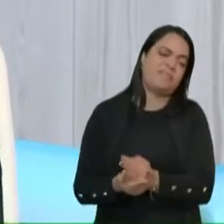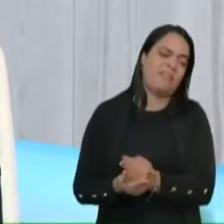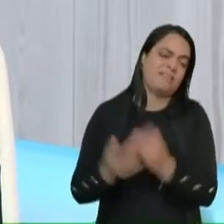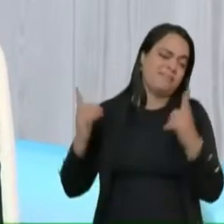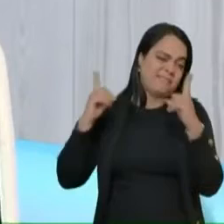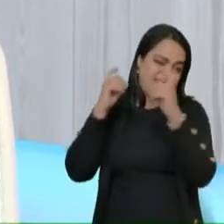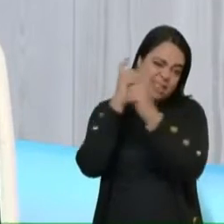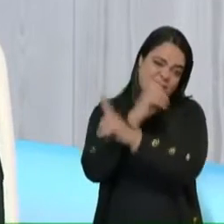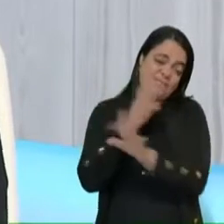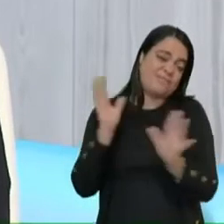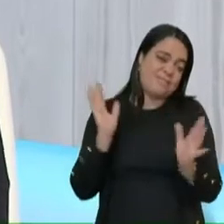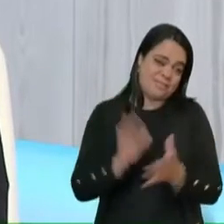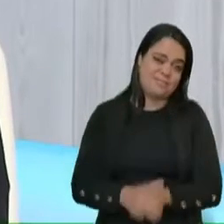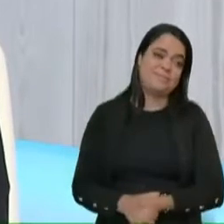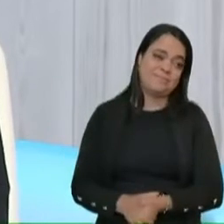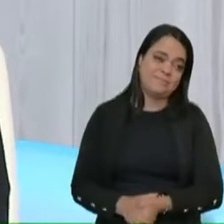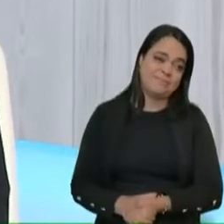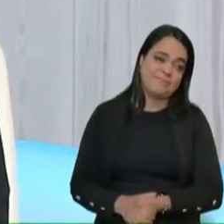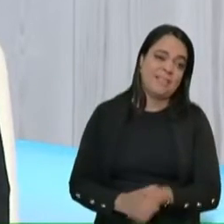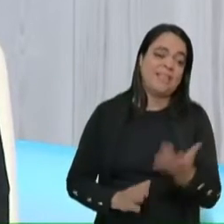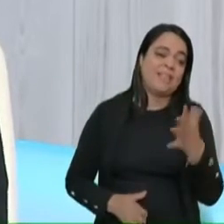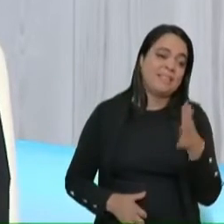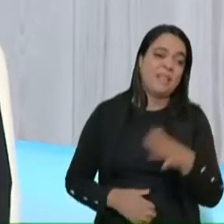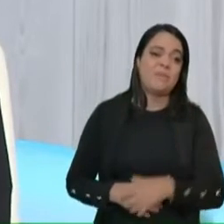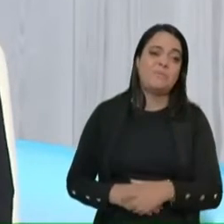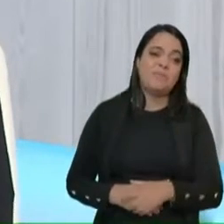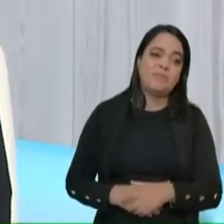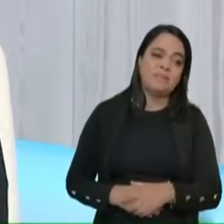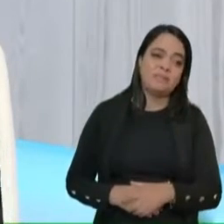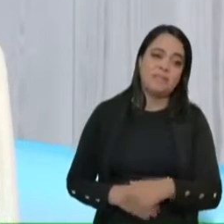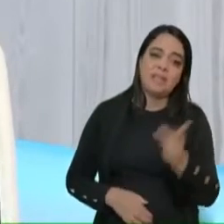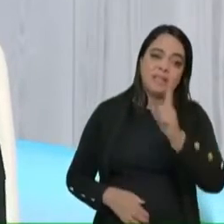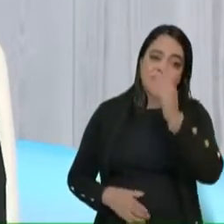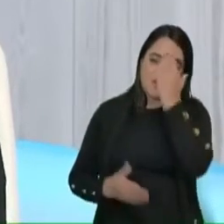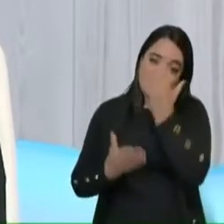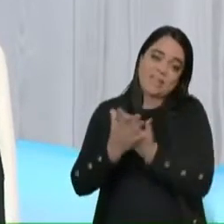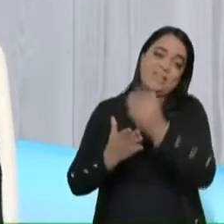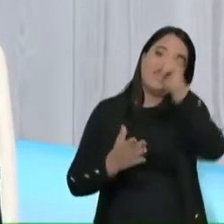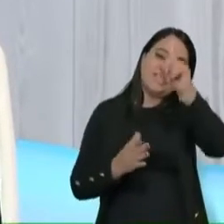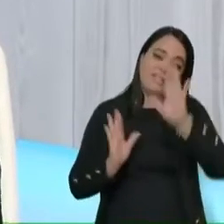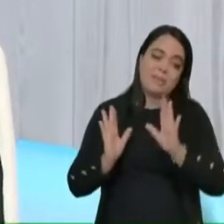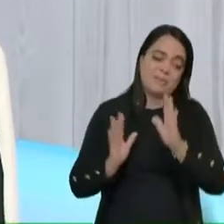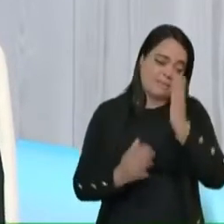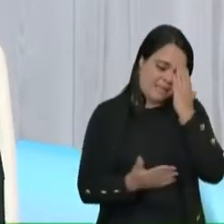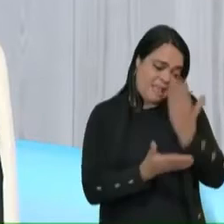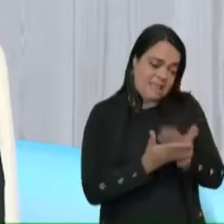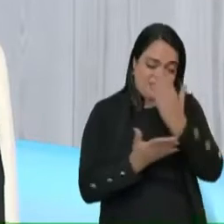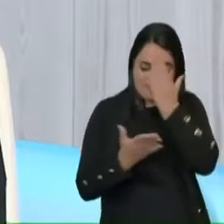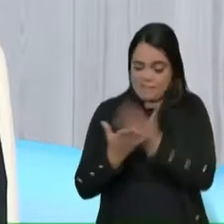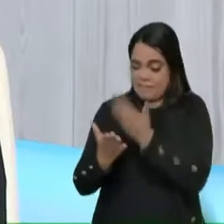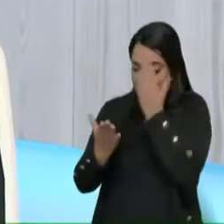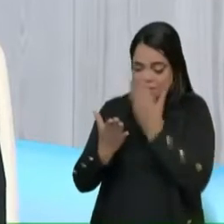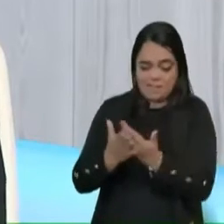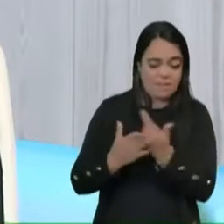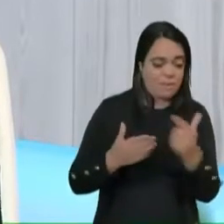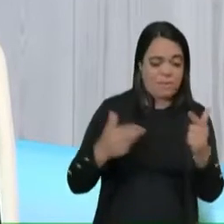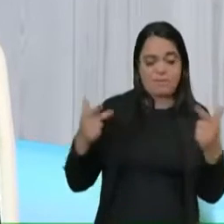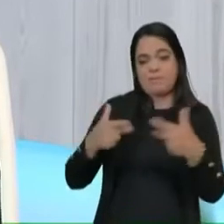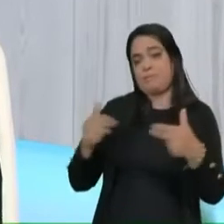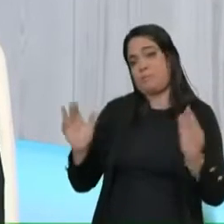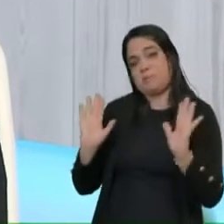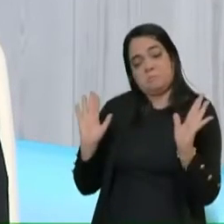complicado dizer isso talvez estejam deixando de ter fé em Deus para acreditar e confiar em outras